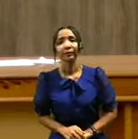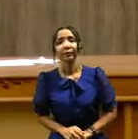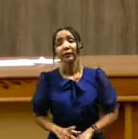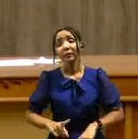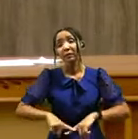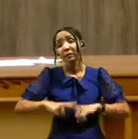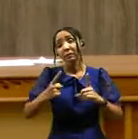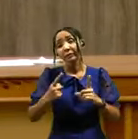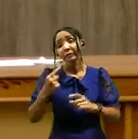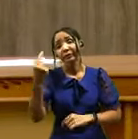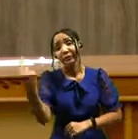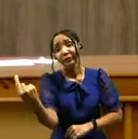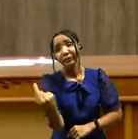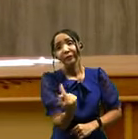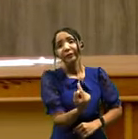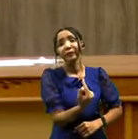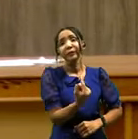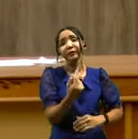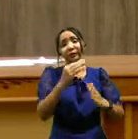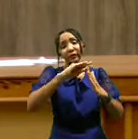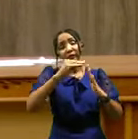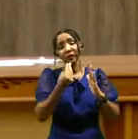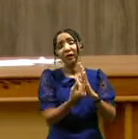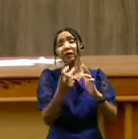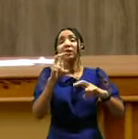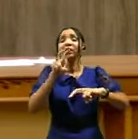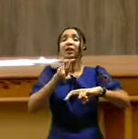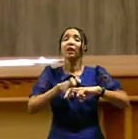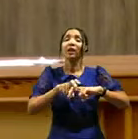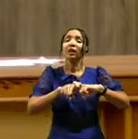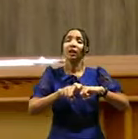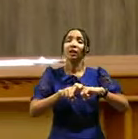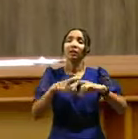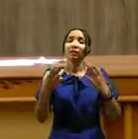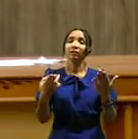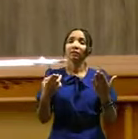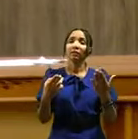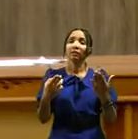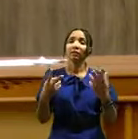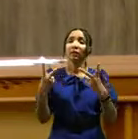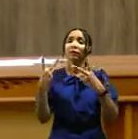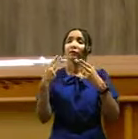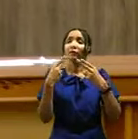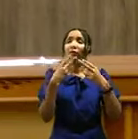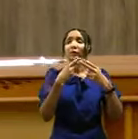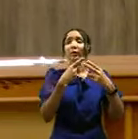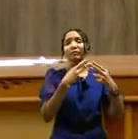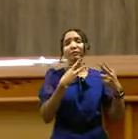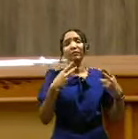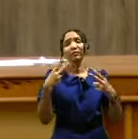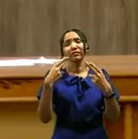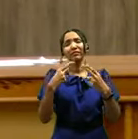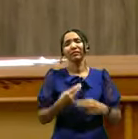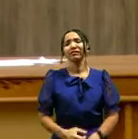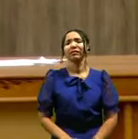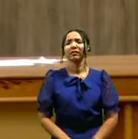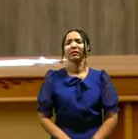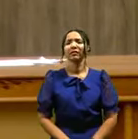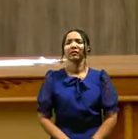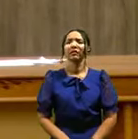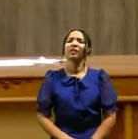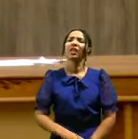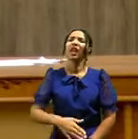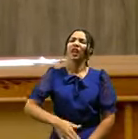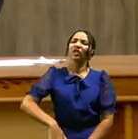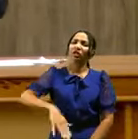ele senta Mas um dia a tua conta chega hum é antipático é cheio de cor mas